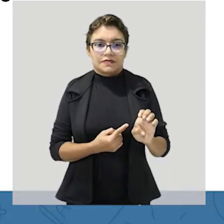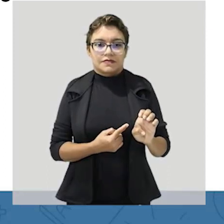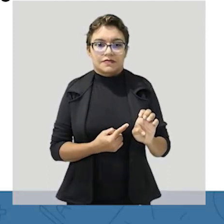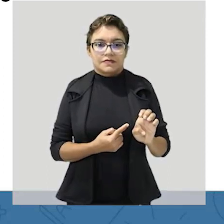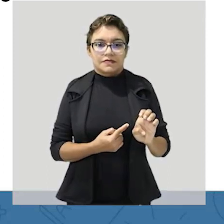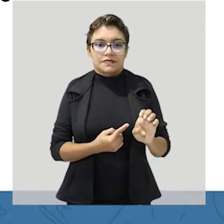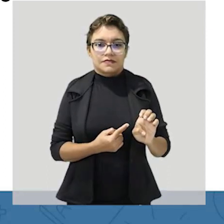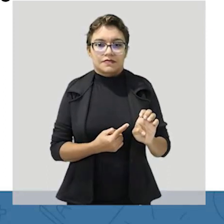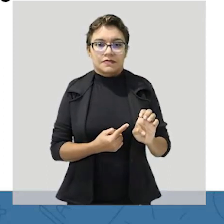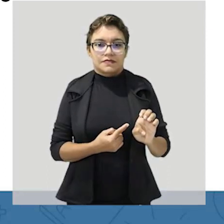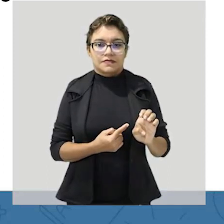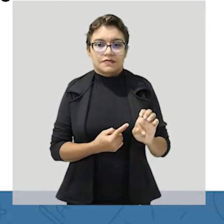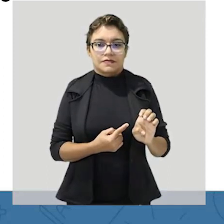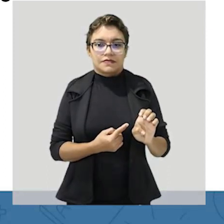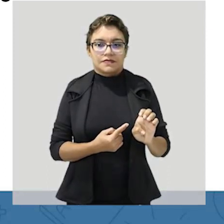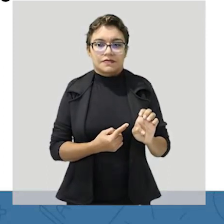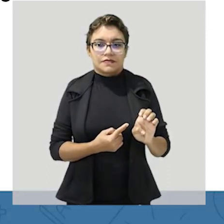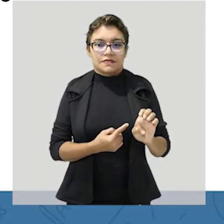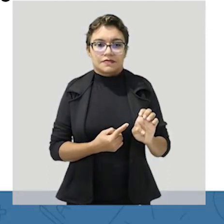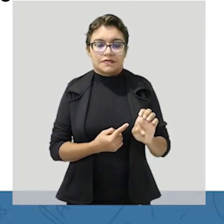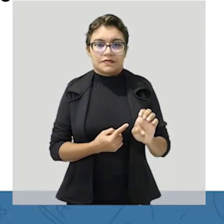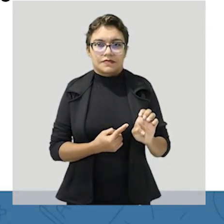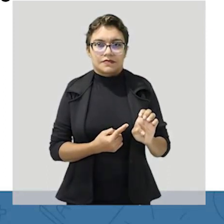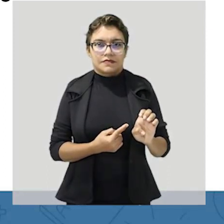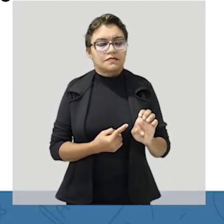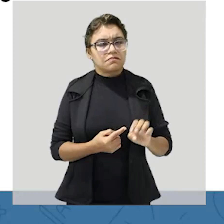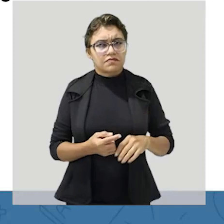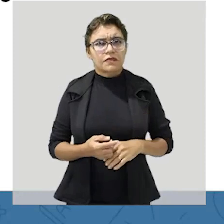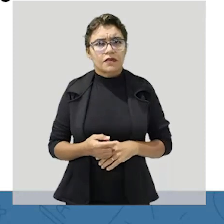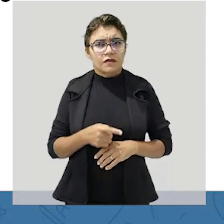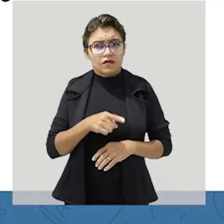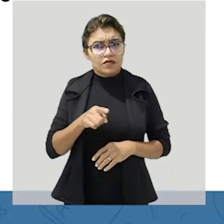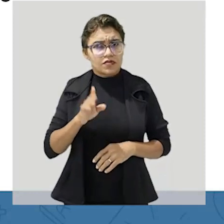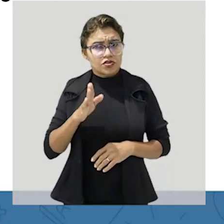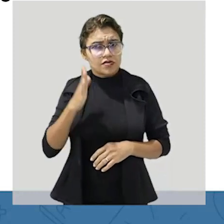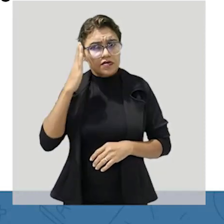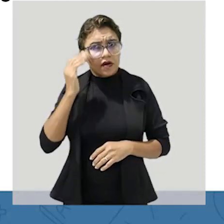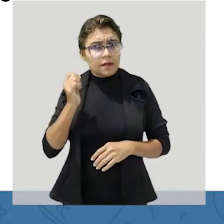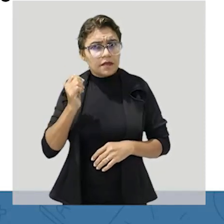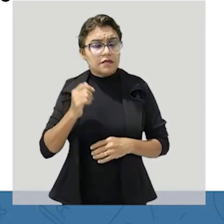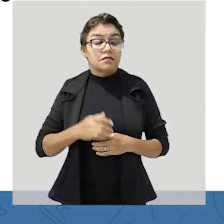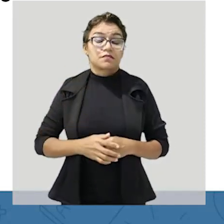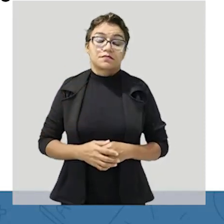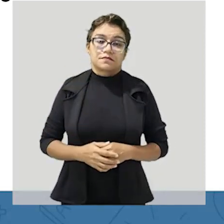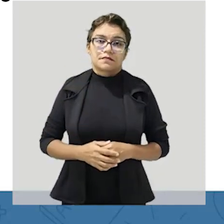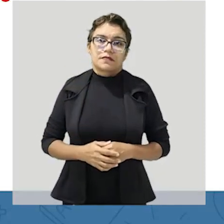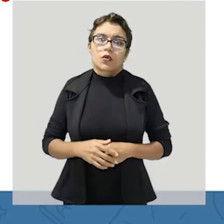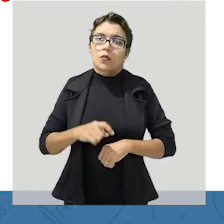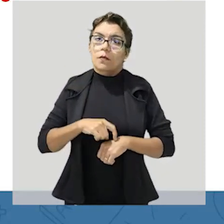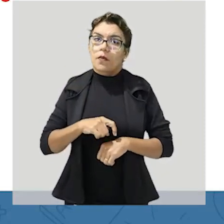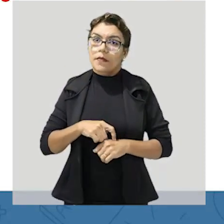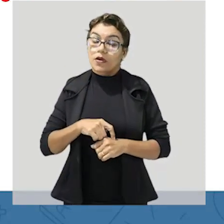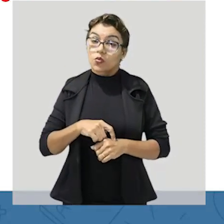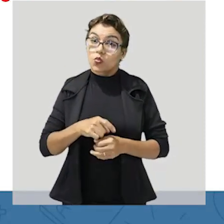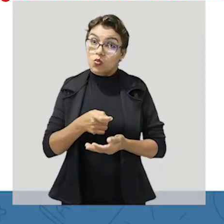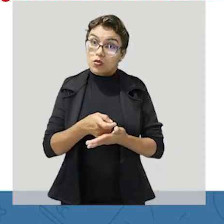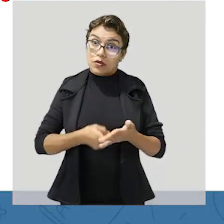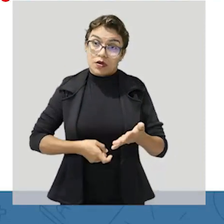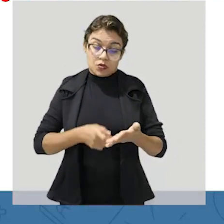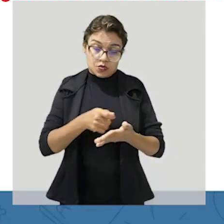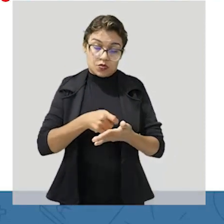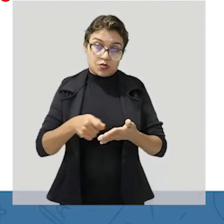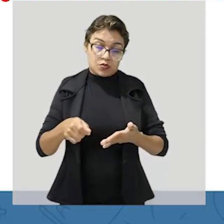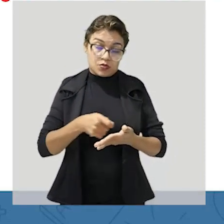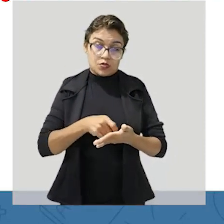hepatite C. Comparado ao DNA dos neandertais, os pesquisadores descobriram que 152 fragmentos de genes do Homo sapiens